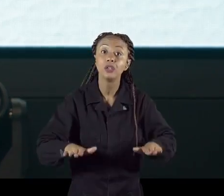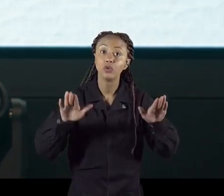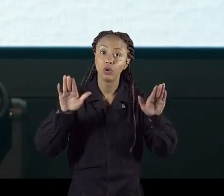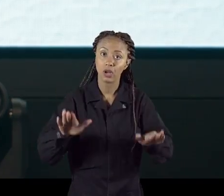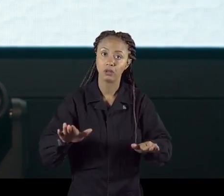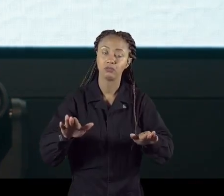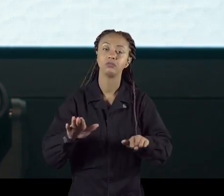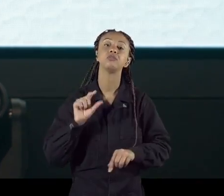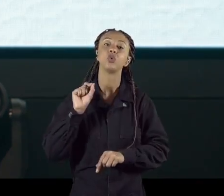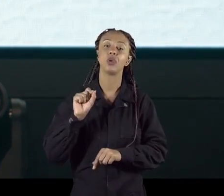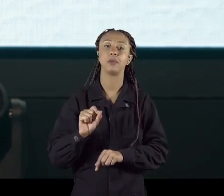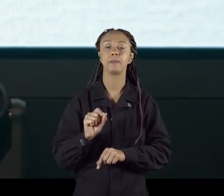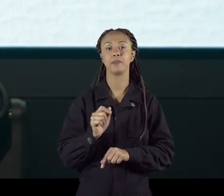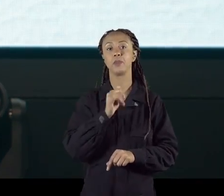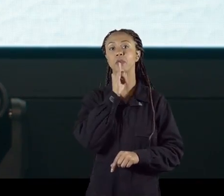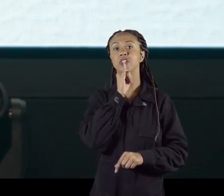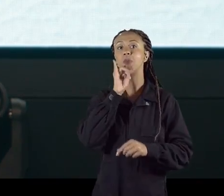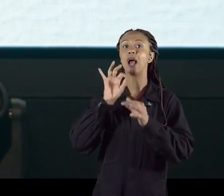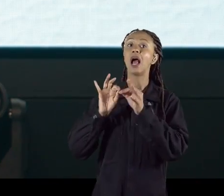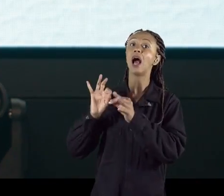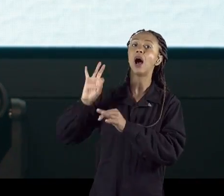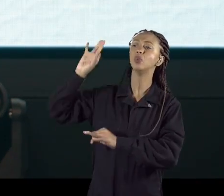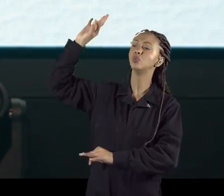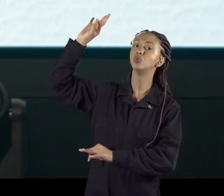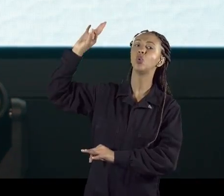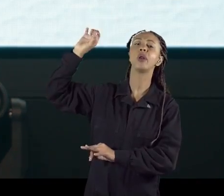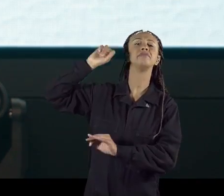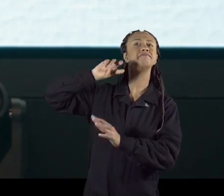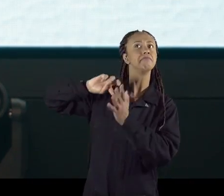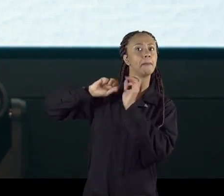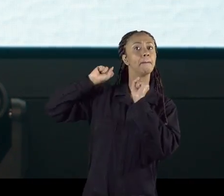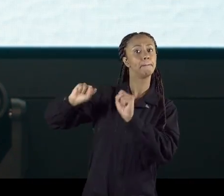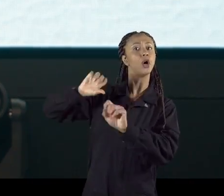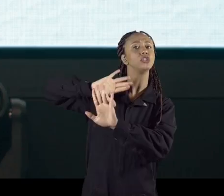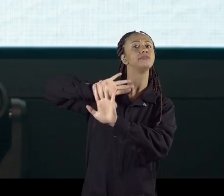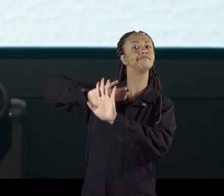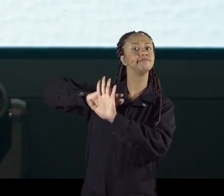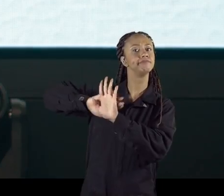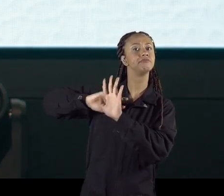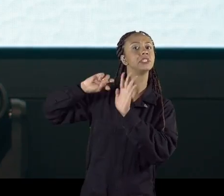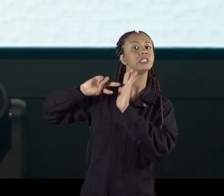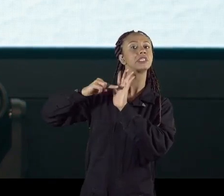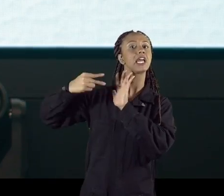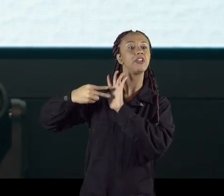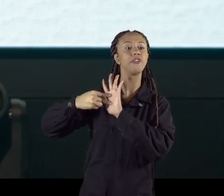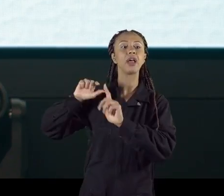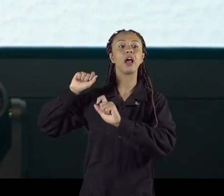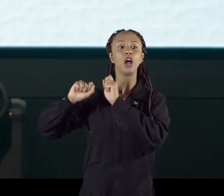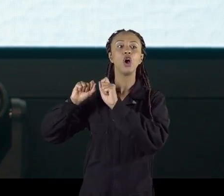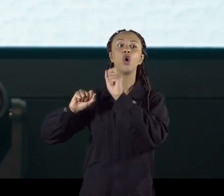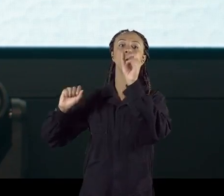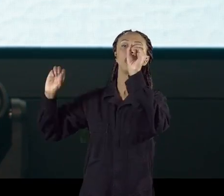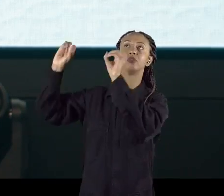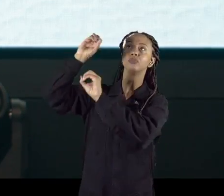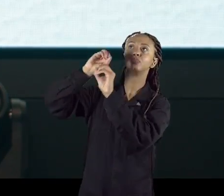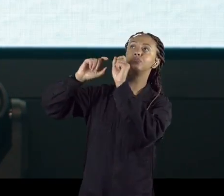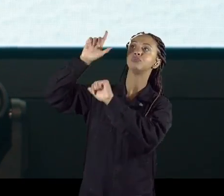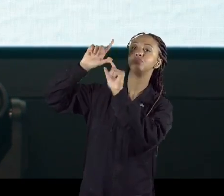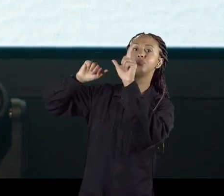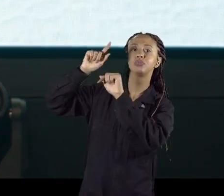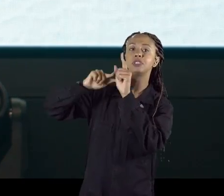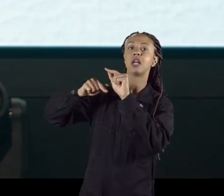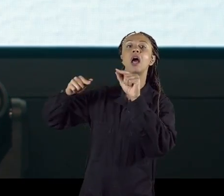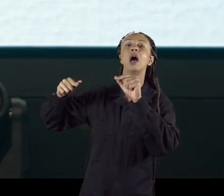se referiam a Astrologia né as as a doações que eram feitas no Império Romano aos